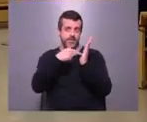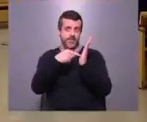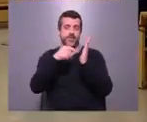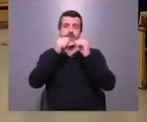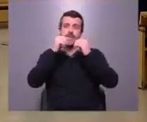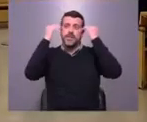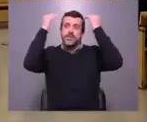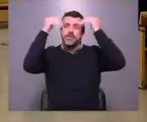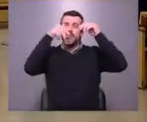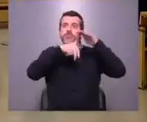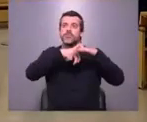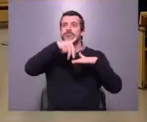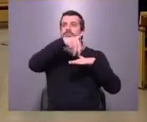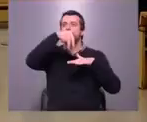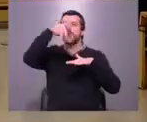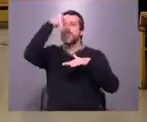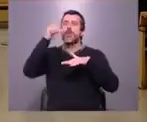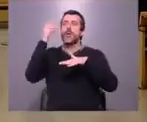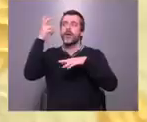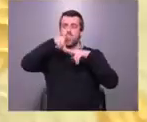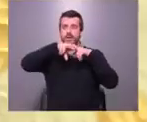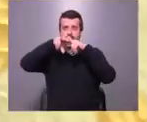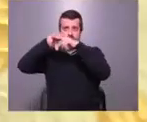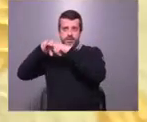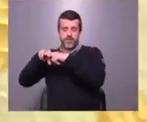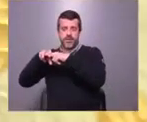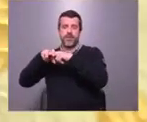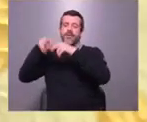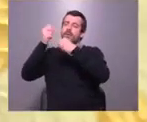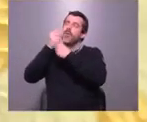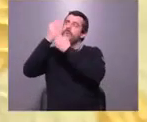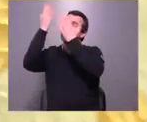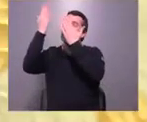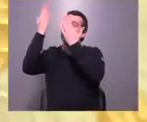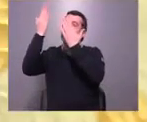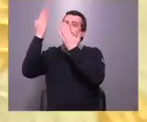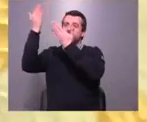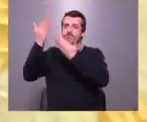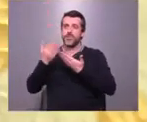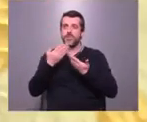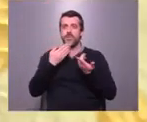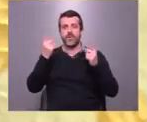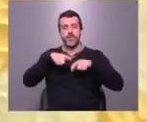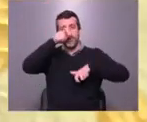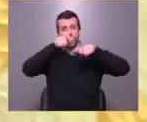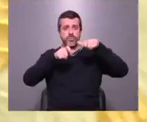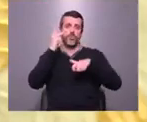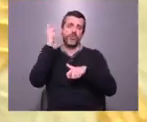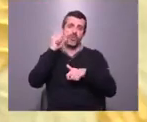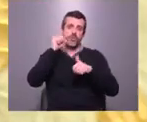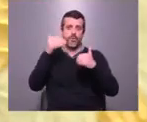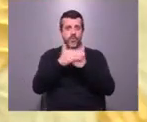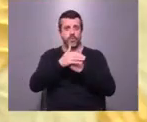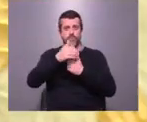céus, onde está sentado à direita do Pai. De novo há de vir em sua glória, para julgar os vivos e os